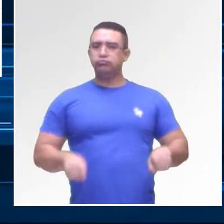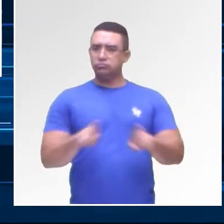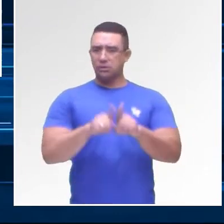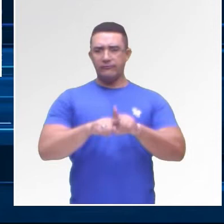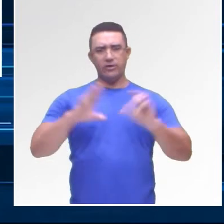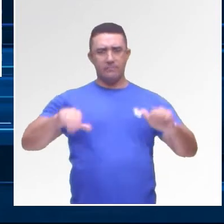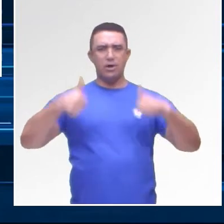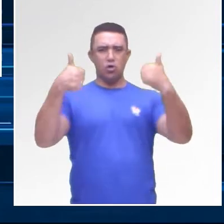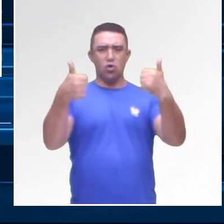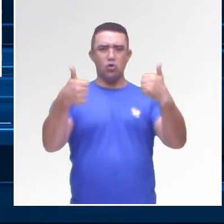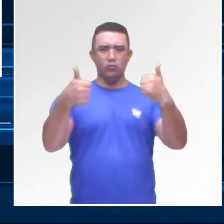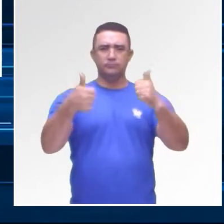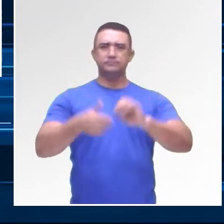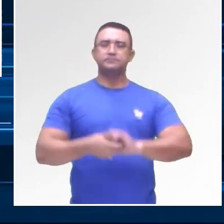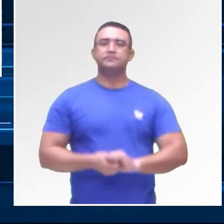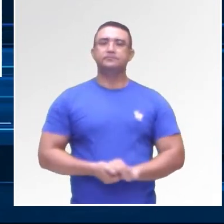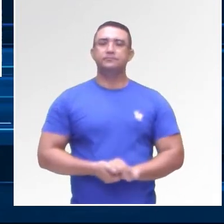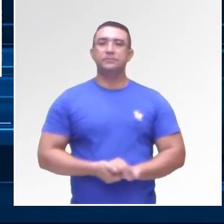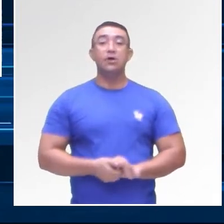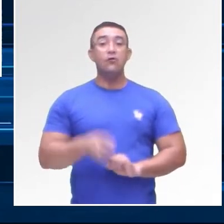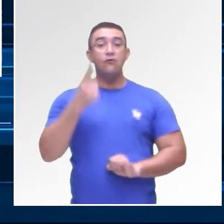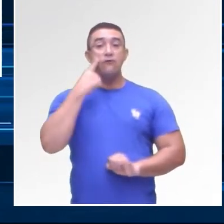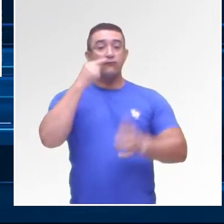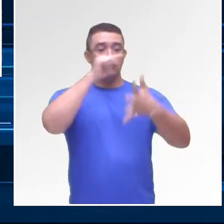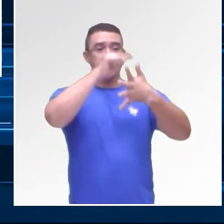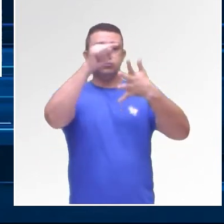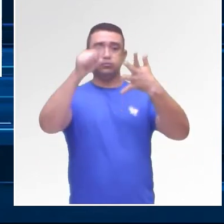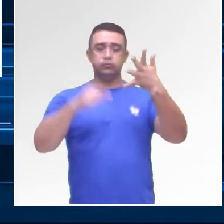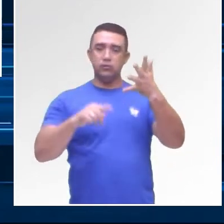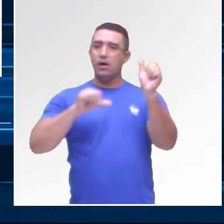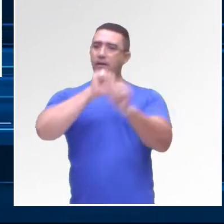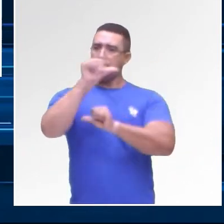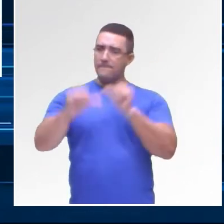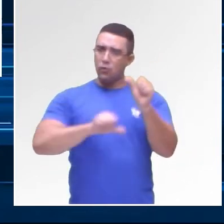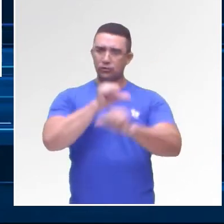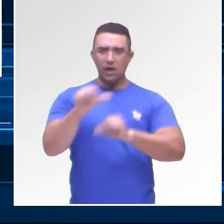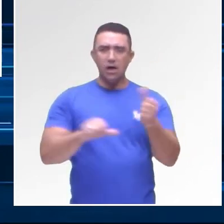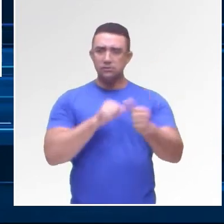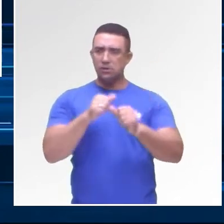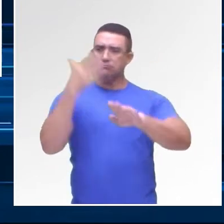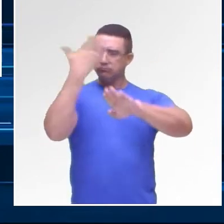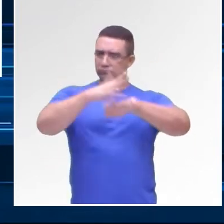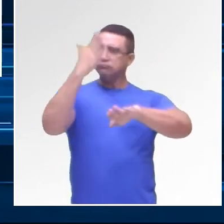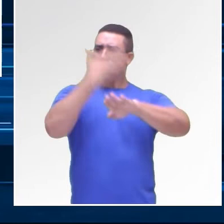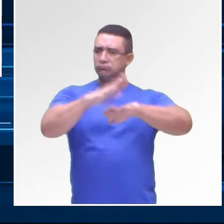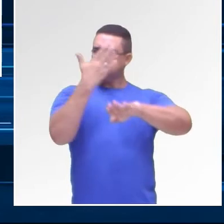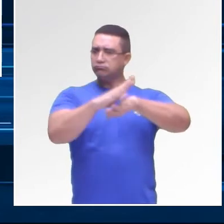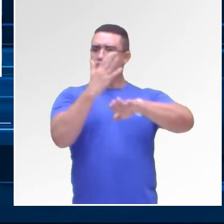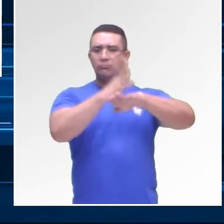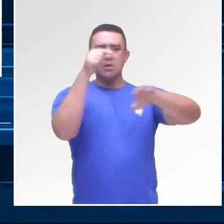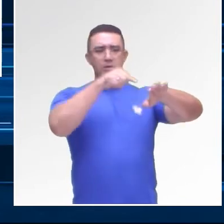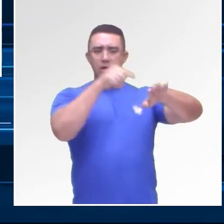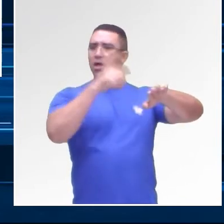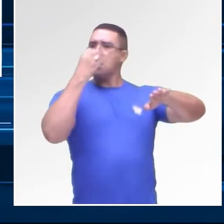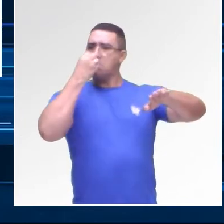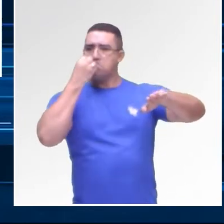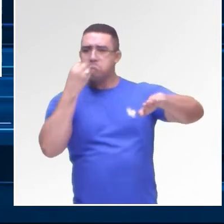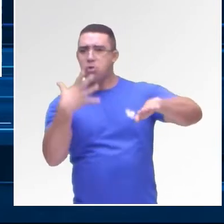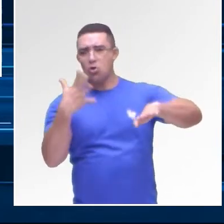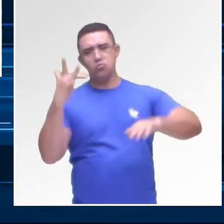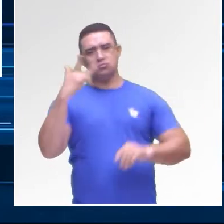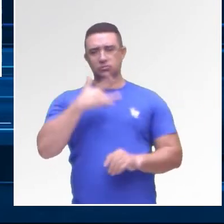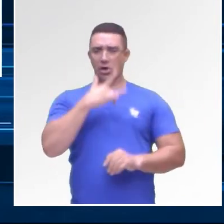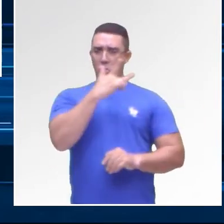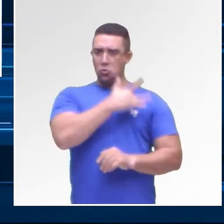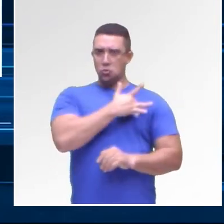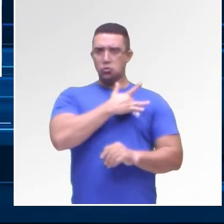Então, pelo que vocês viram das mudanças, o exercício físico só traz elementos bons para a nossa saúde,